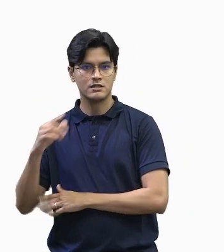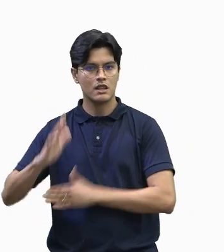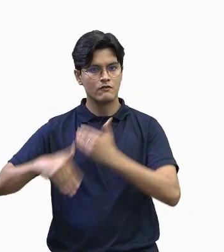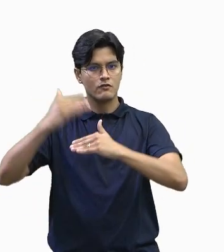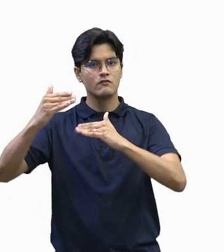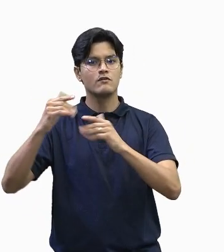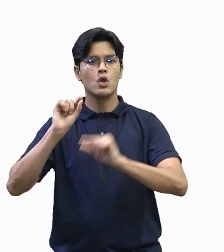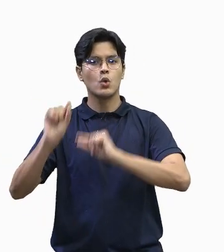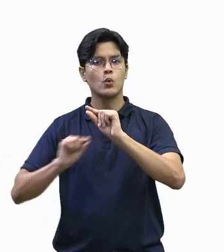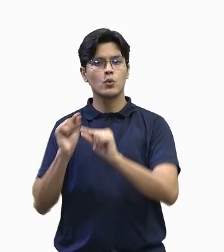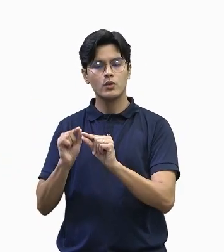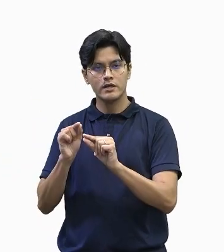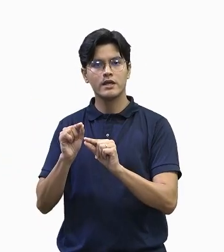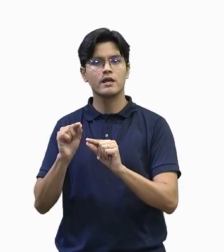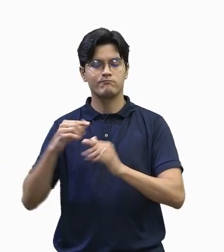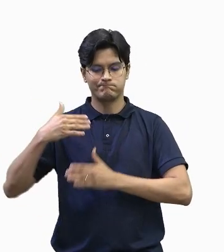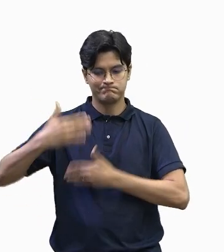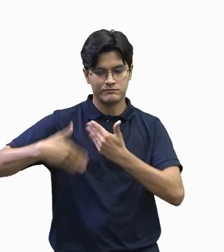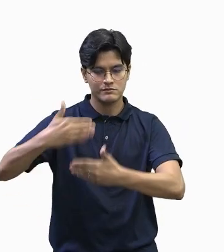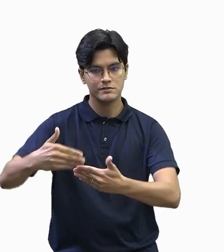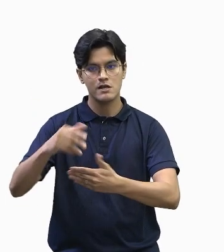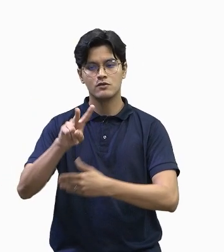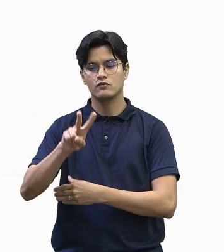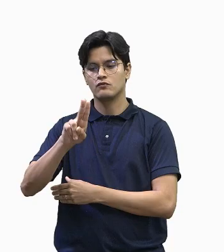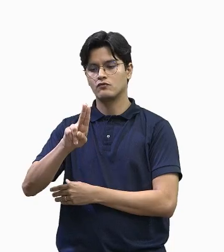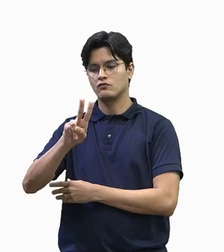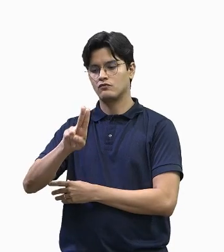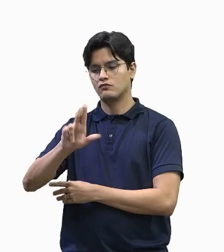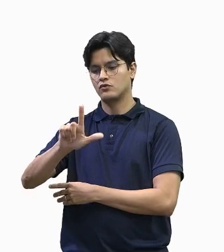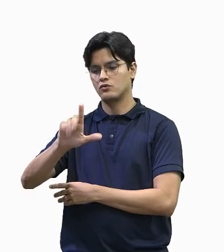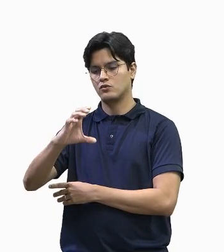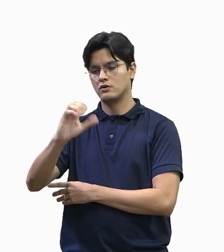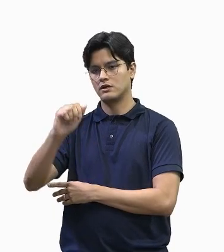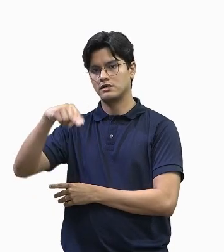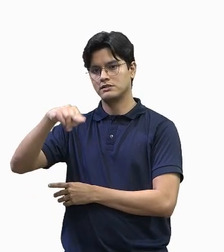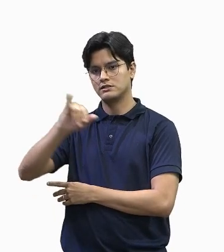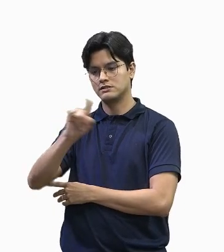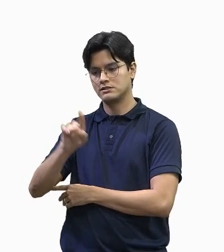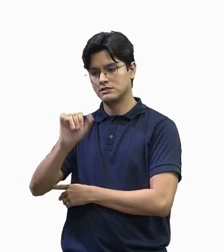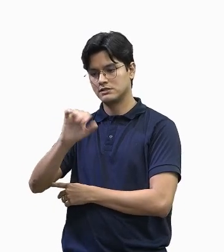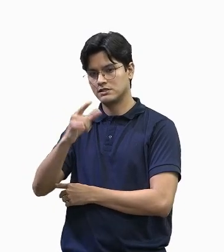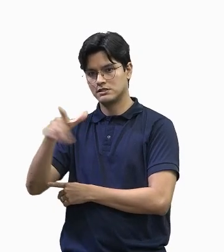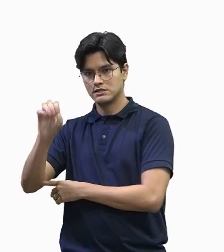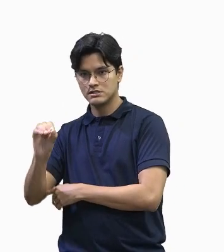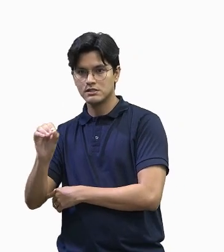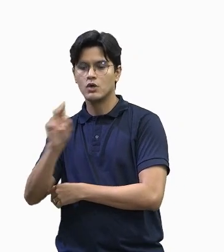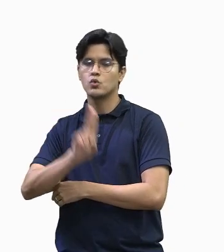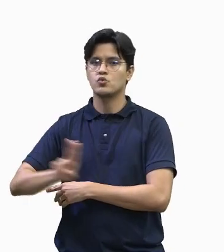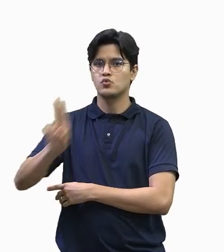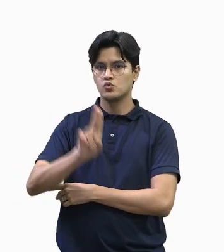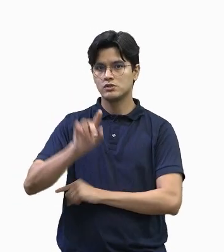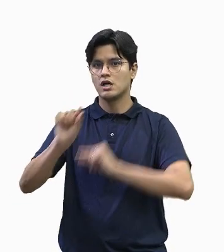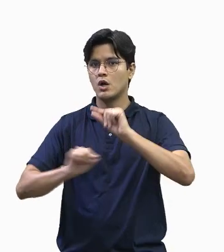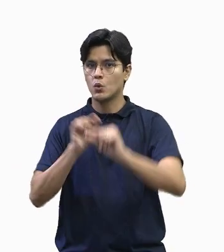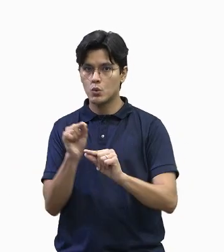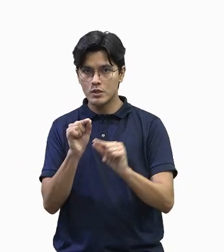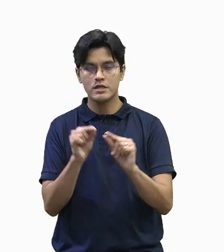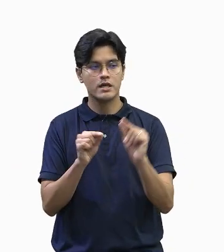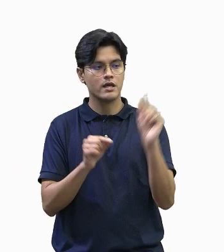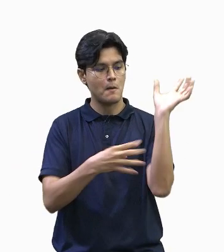de vulcanização, através do qual a resistência e a elasticidade da borracha foram